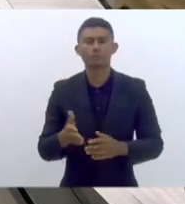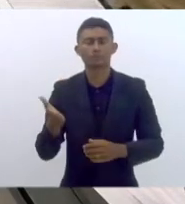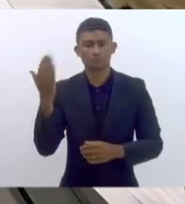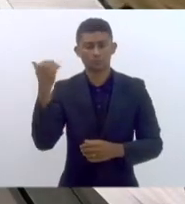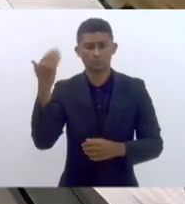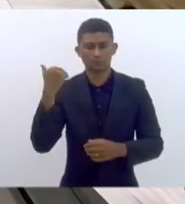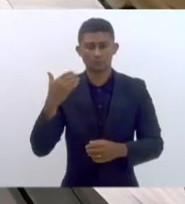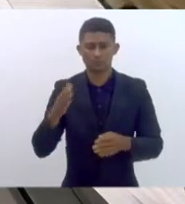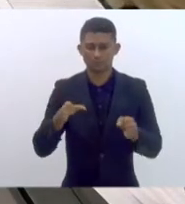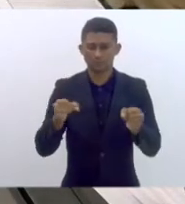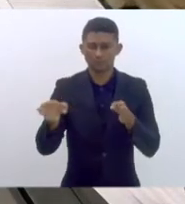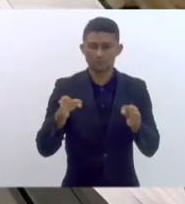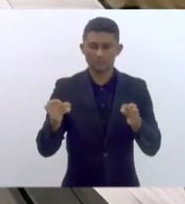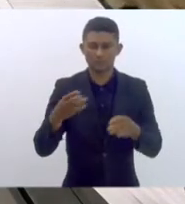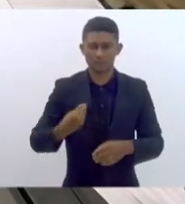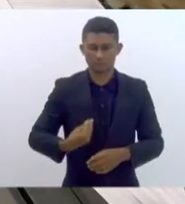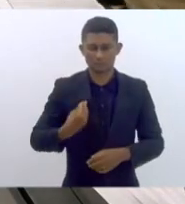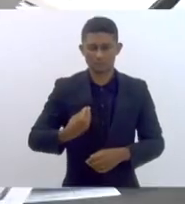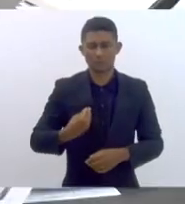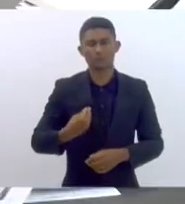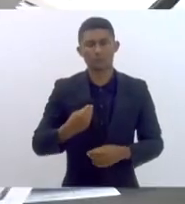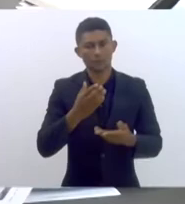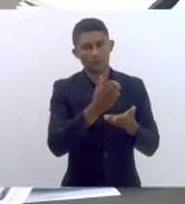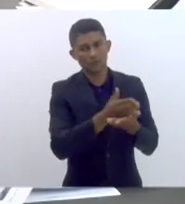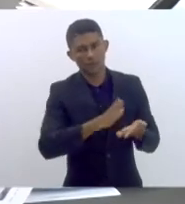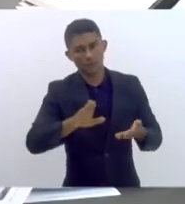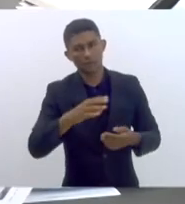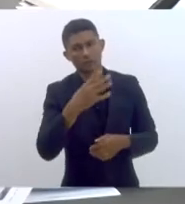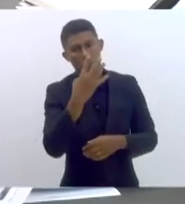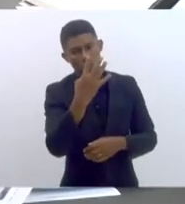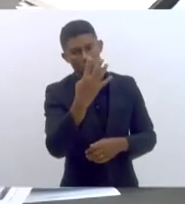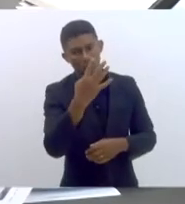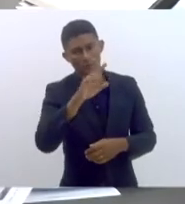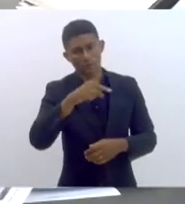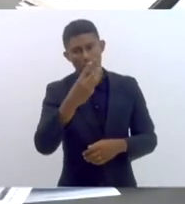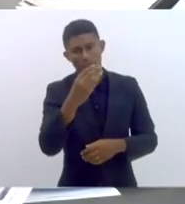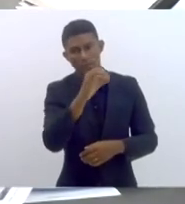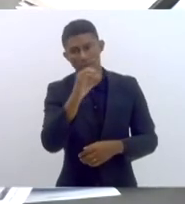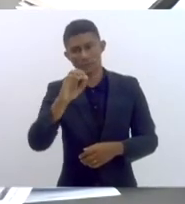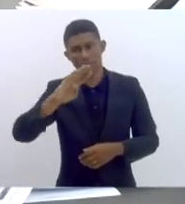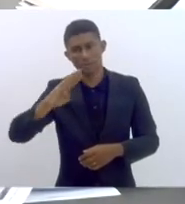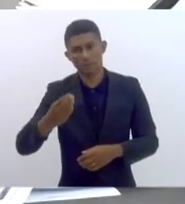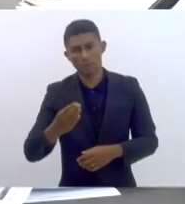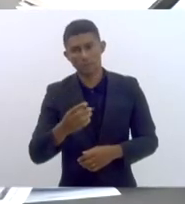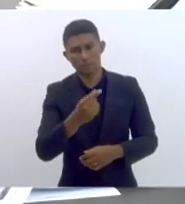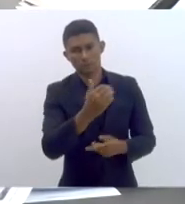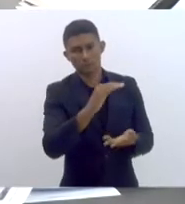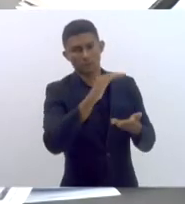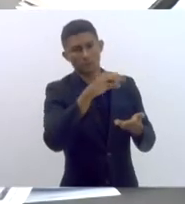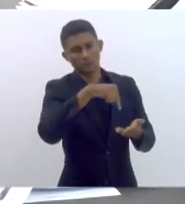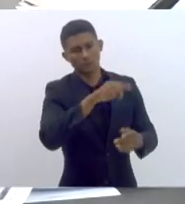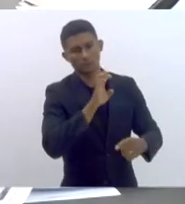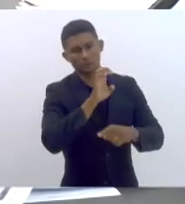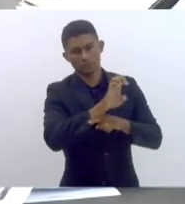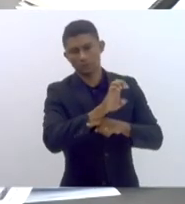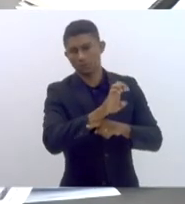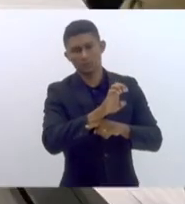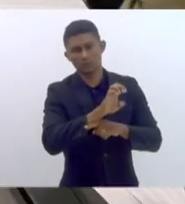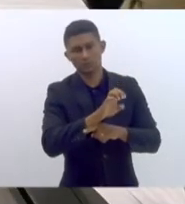de não ter dinheiro, arrestou 4 bilhões e 300, o Tesouro do Estado ficou sem ter